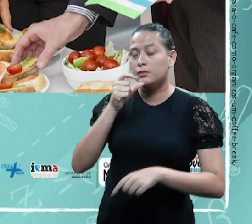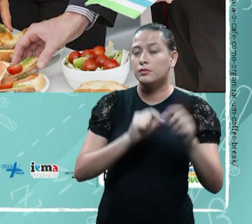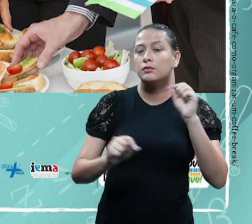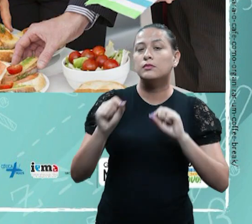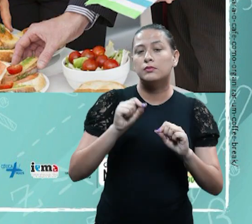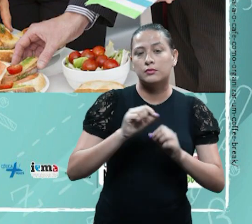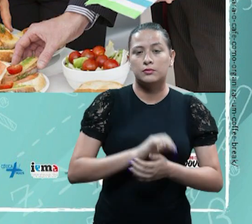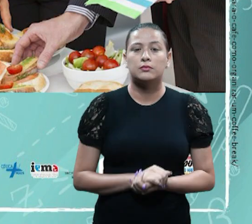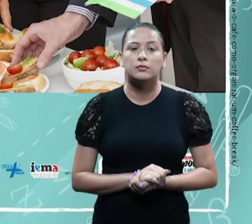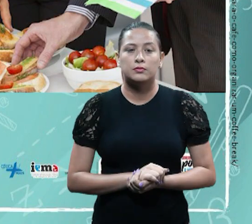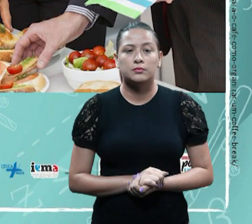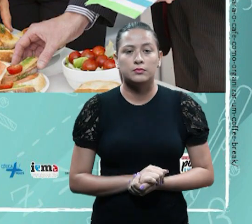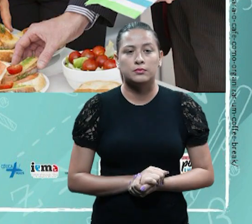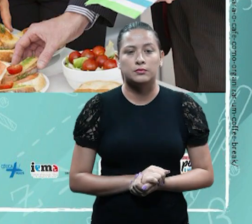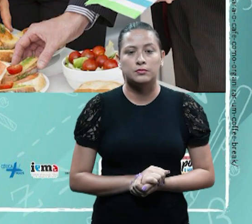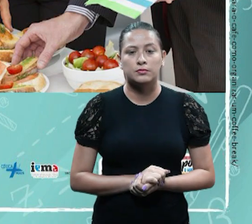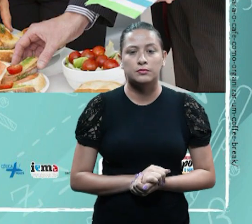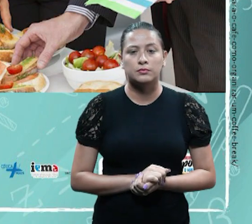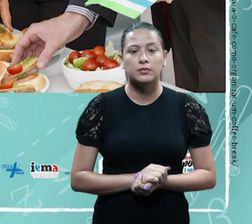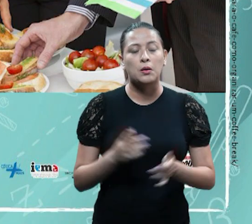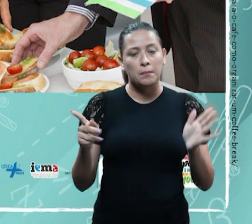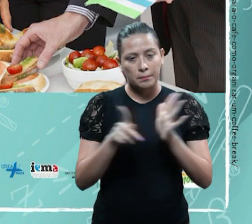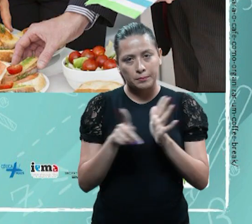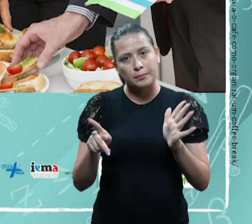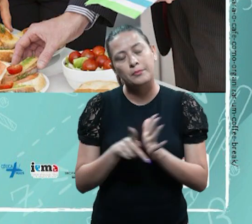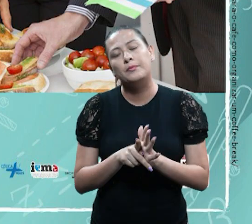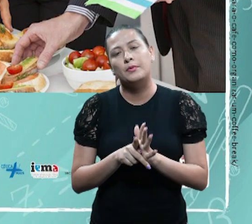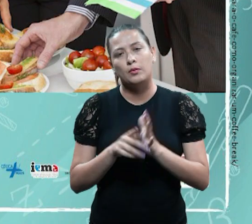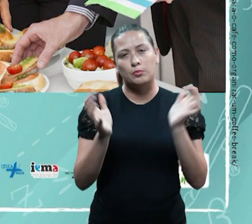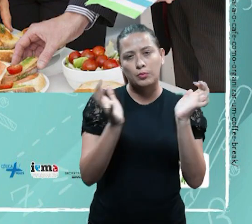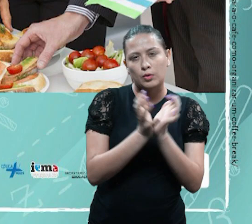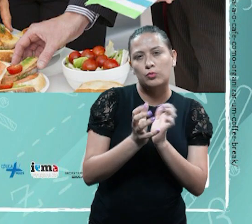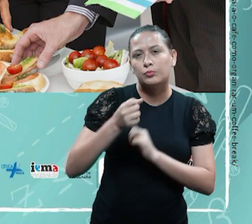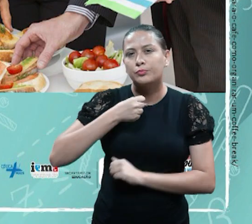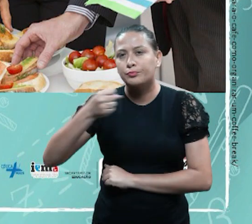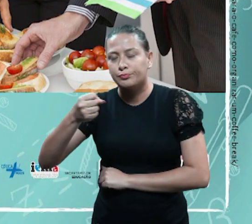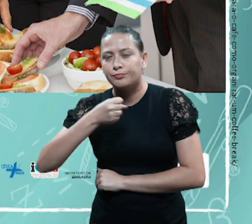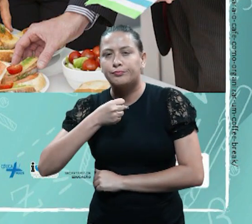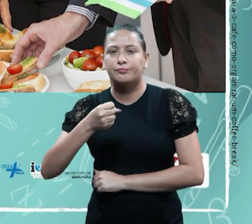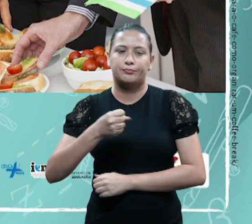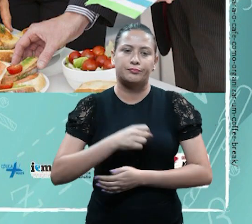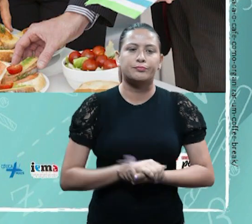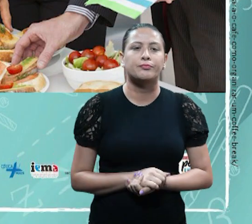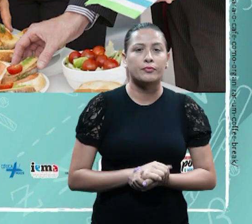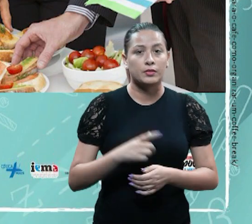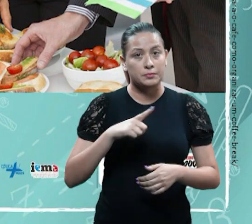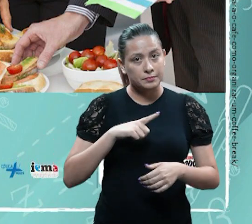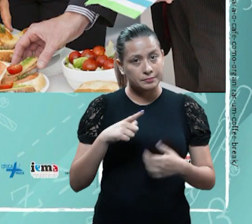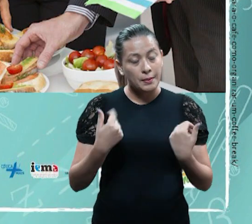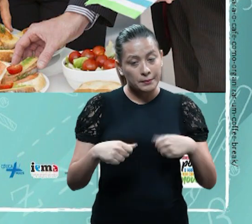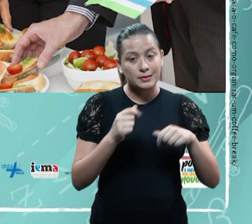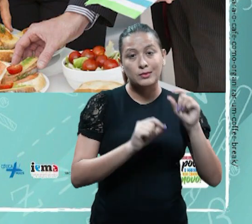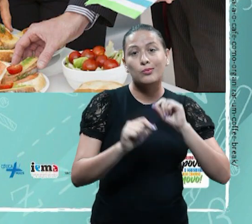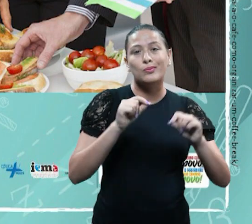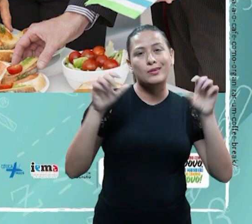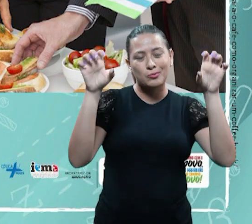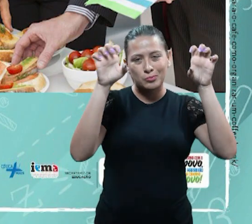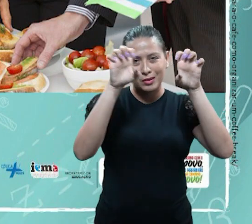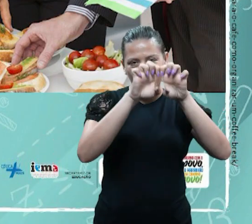imprensa? São instalações, é uma sala própria para as imprensas, para entrevista, então tem que ter toda uma estrutura,